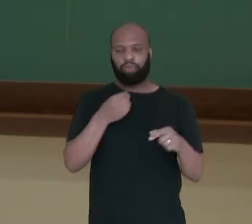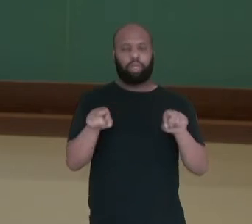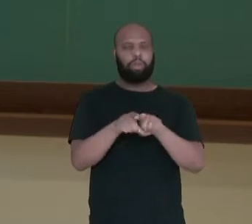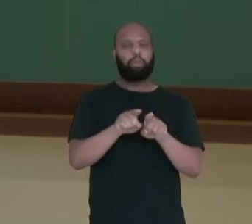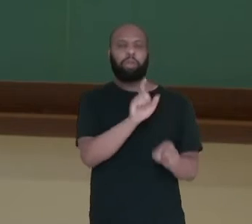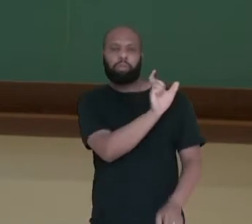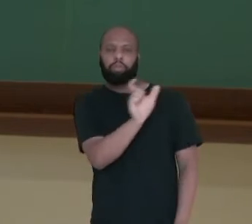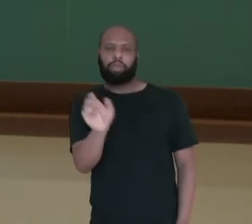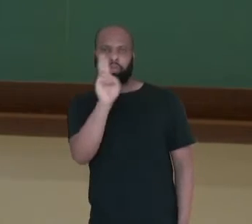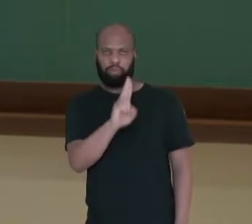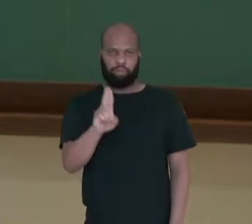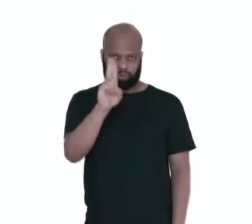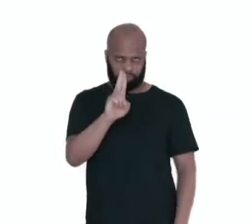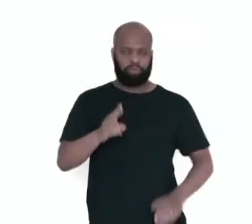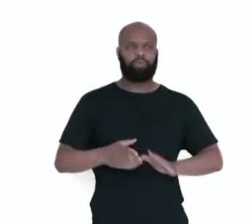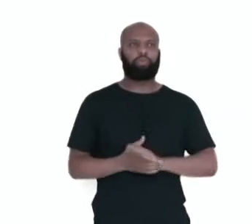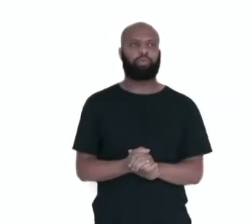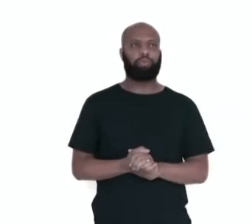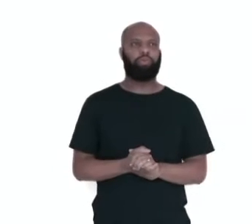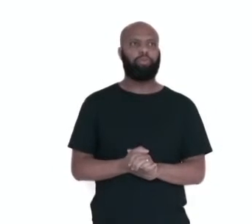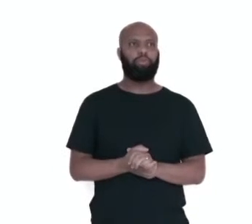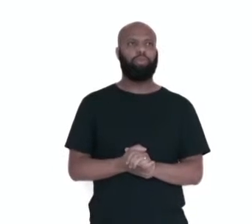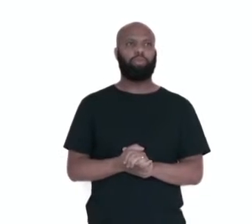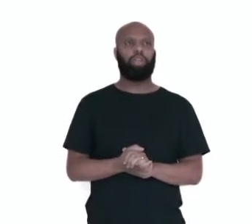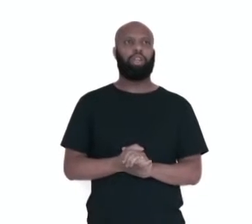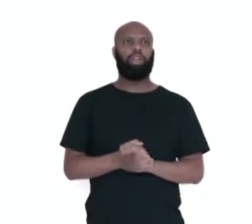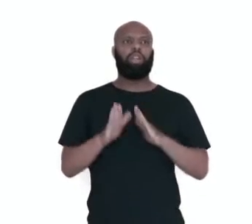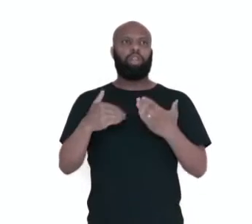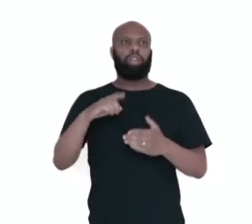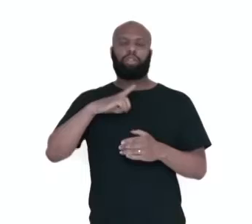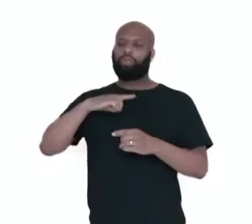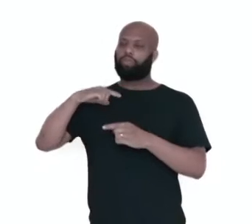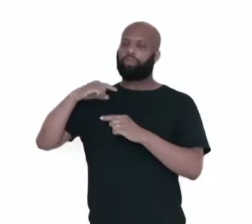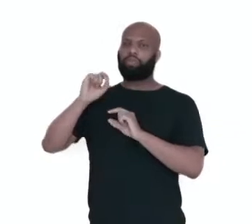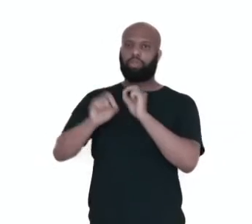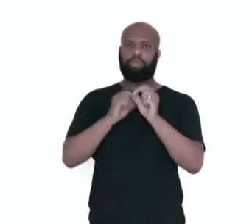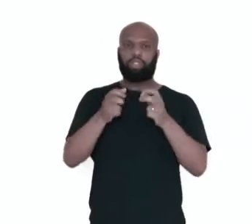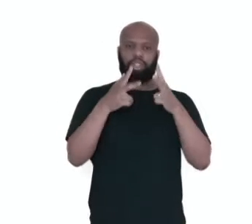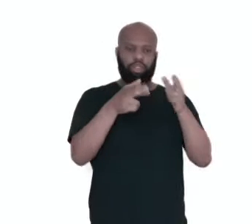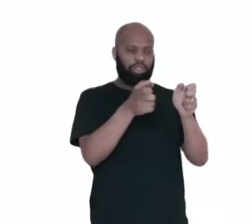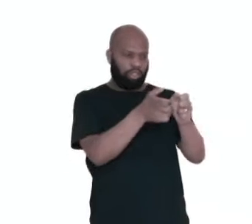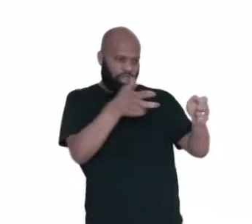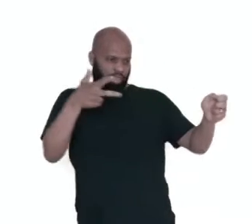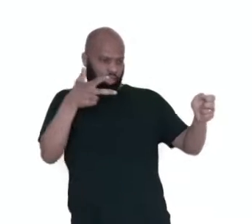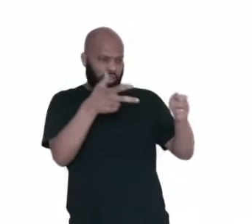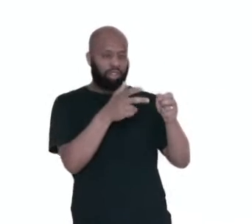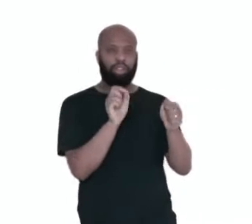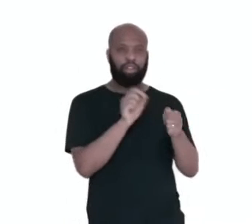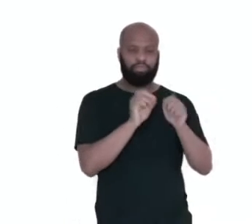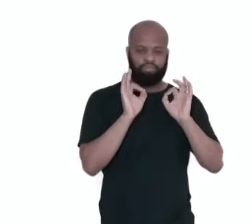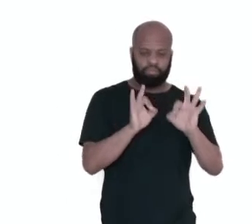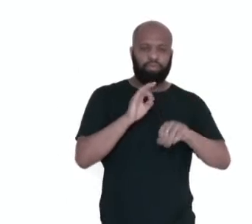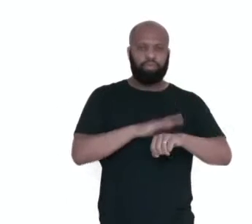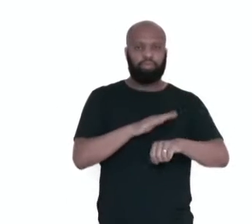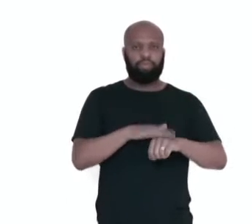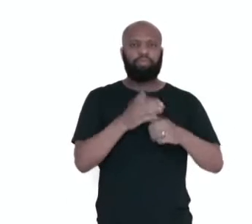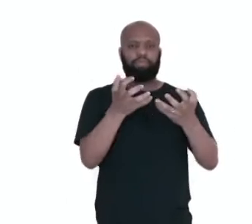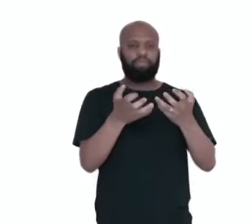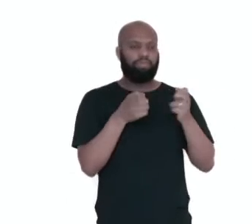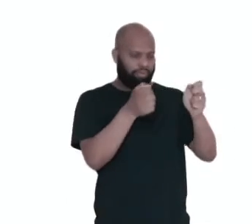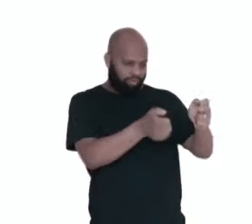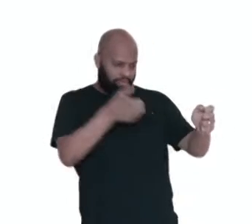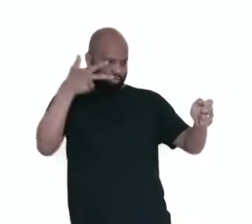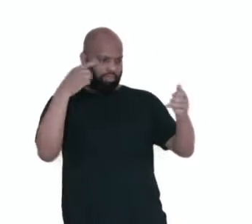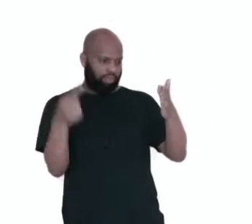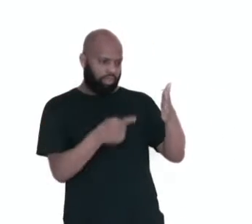que ele utiliza nessa obra. Vamos lá? Ele diz o seguinte, ó: como os arqueiros prudentes que, quando desejam acertar